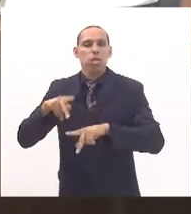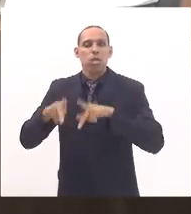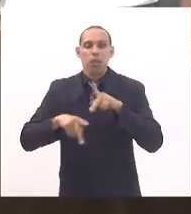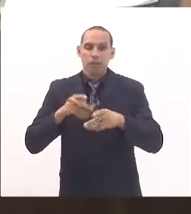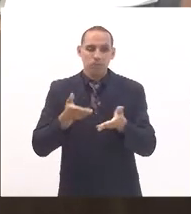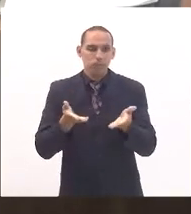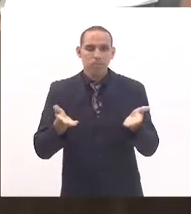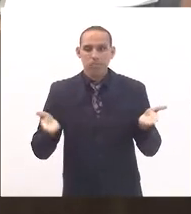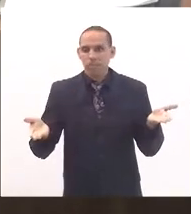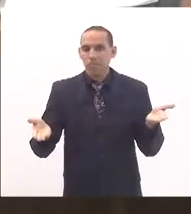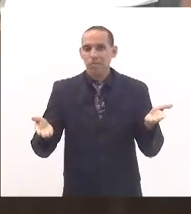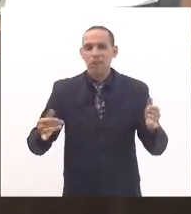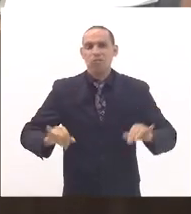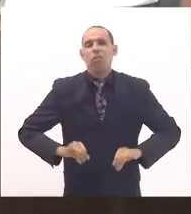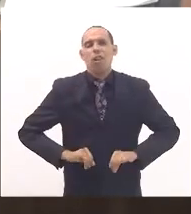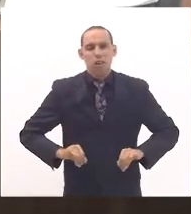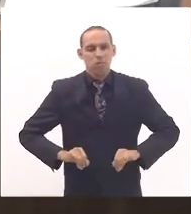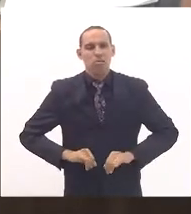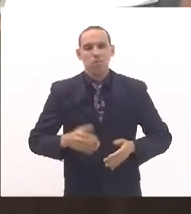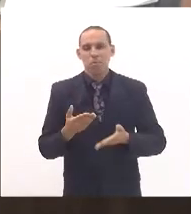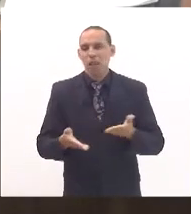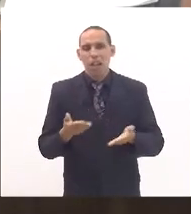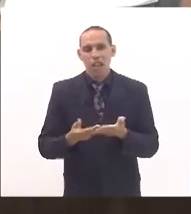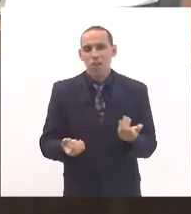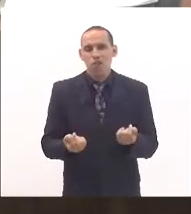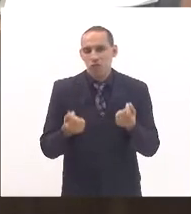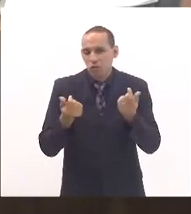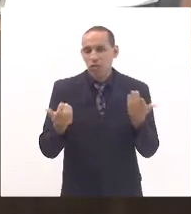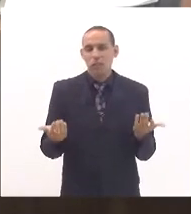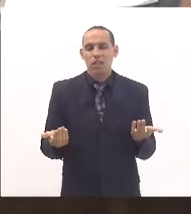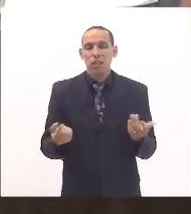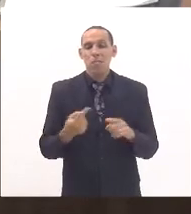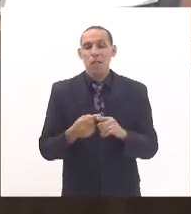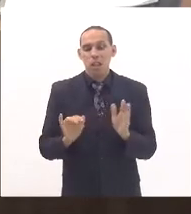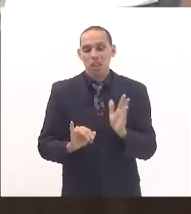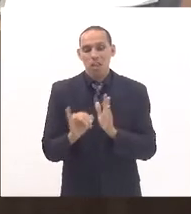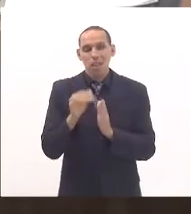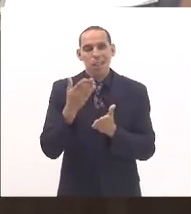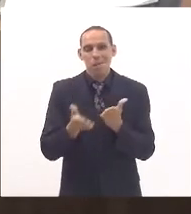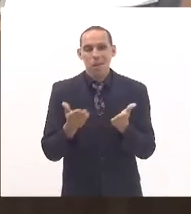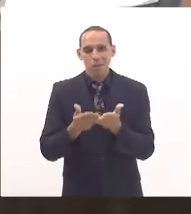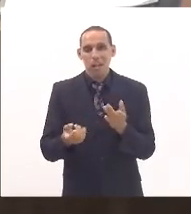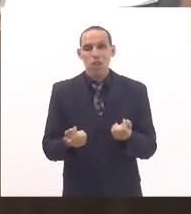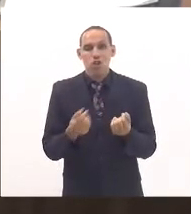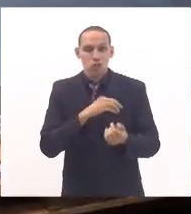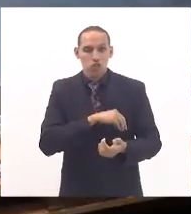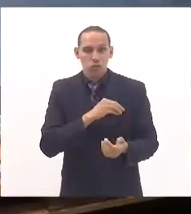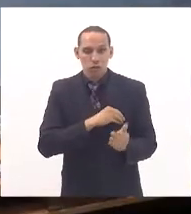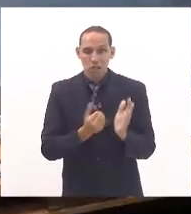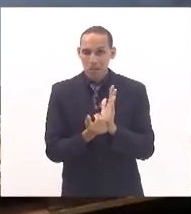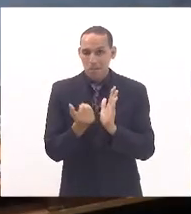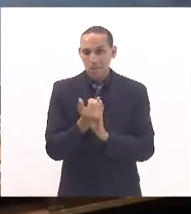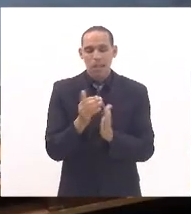população que amarga sua perda de renda comida pela inflação e sem reposição salarial.